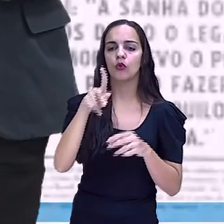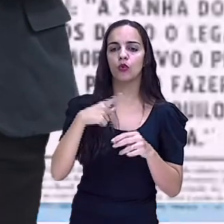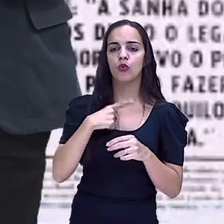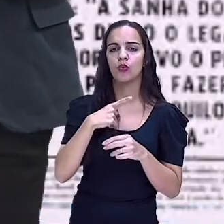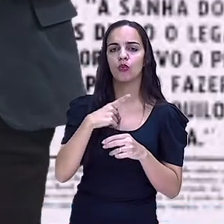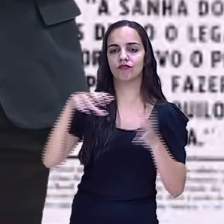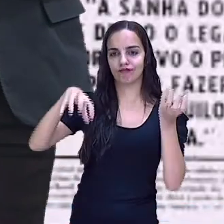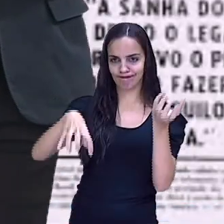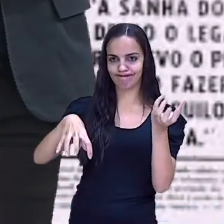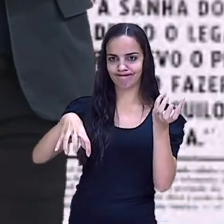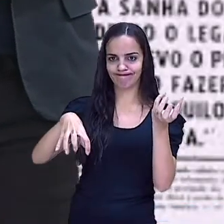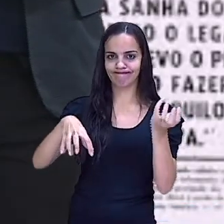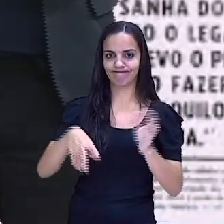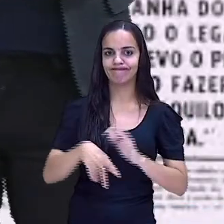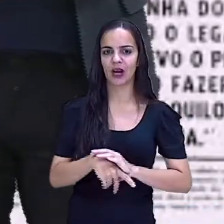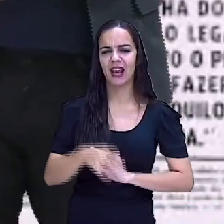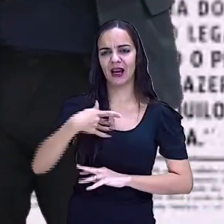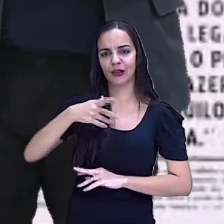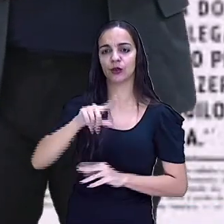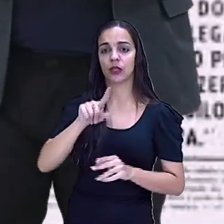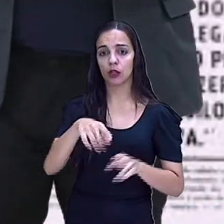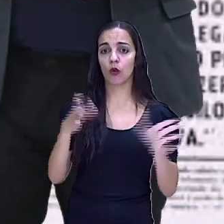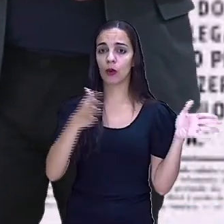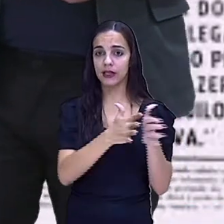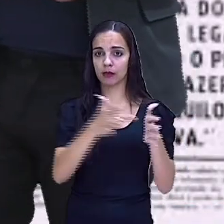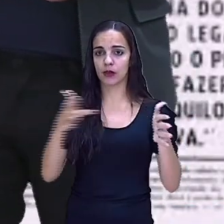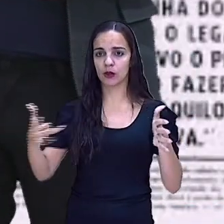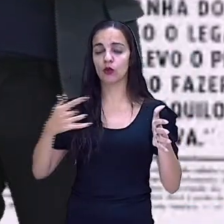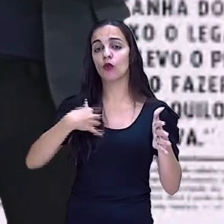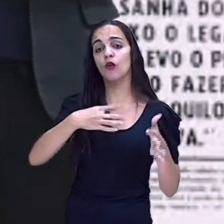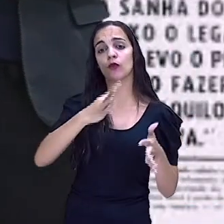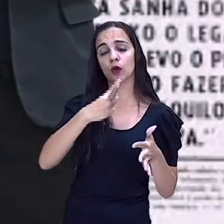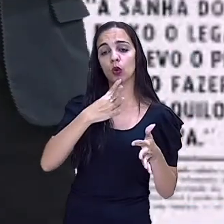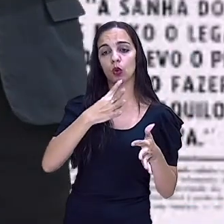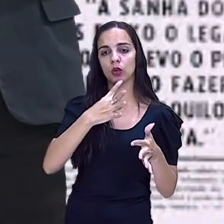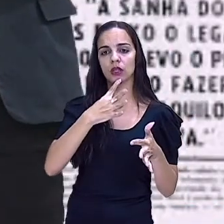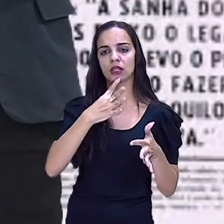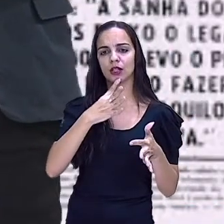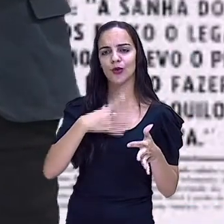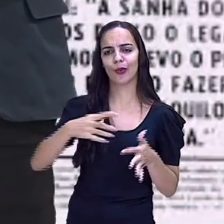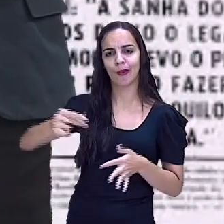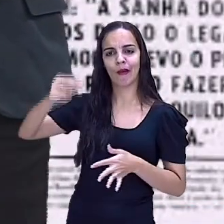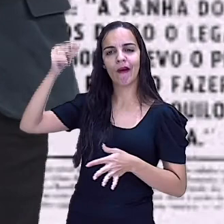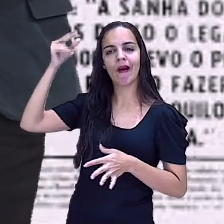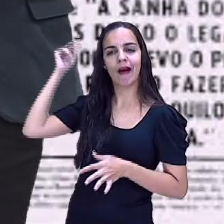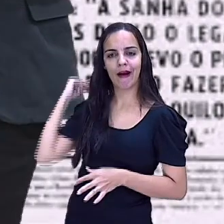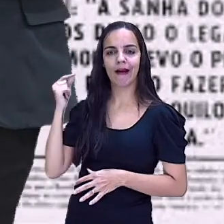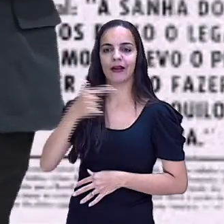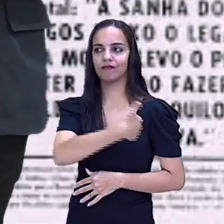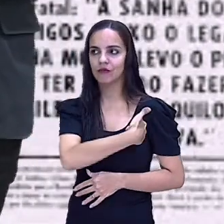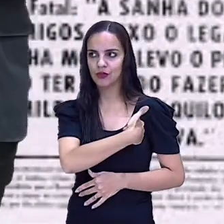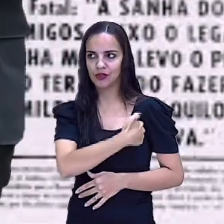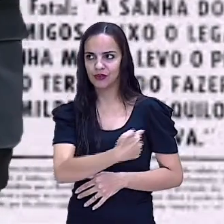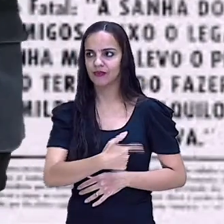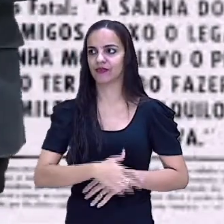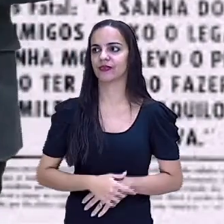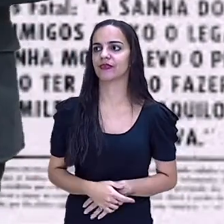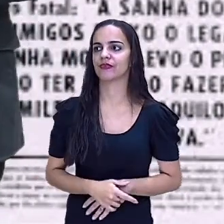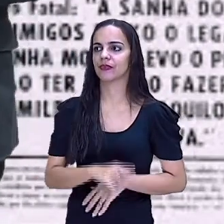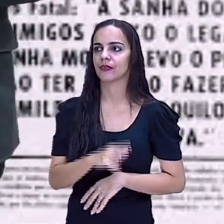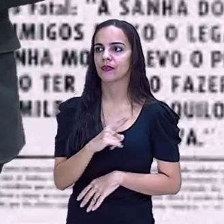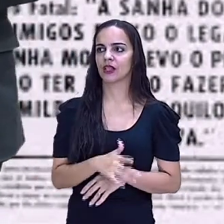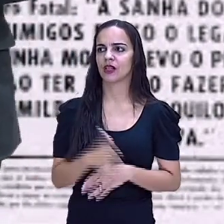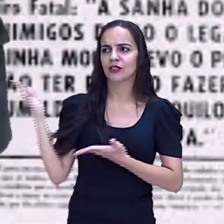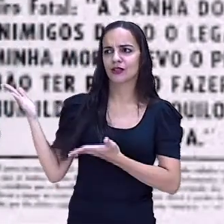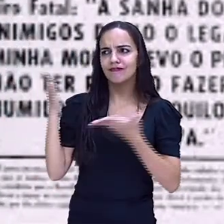o fim da era Vargas. E Getúlio Vargas falava constantemente que só